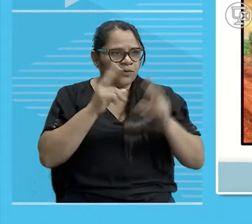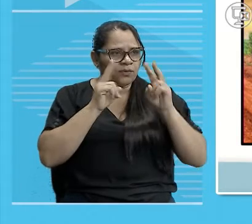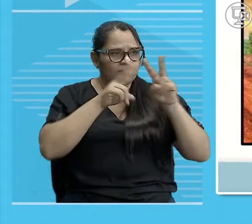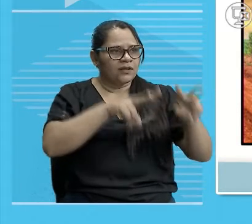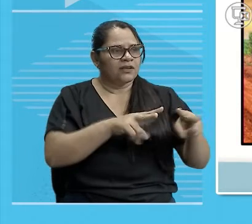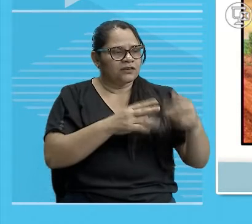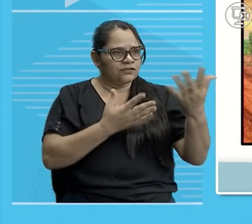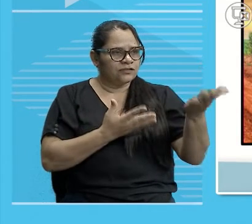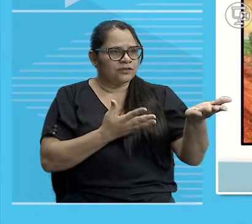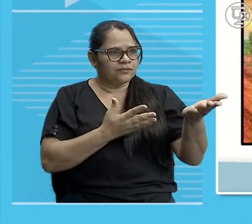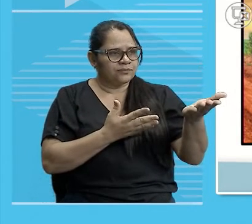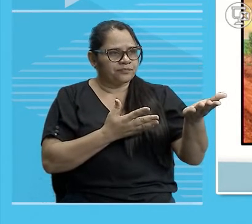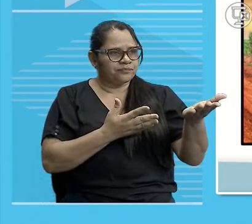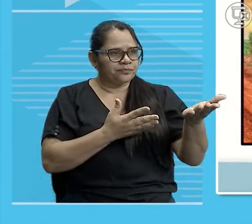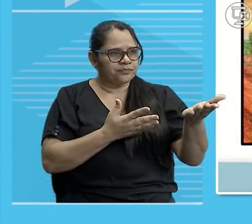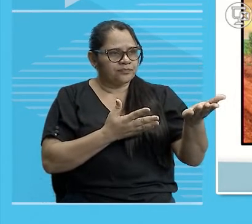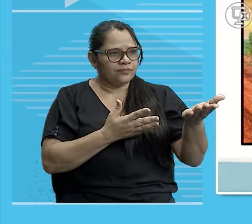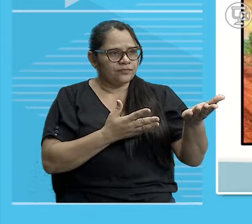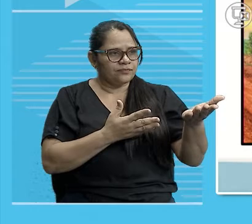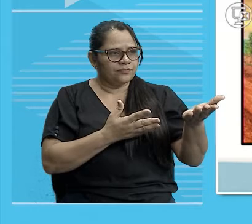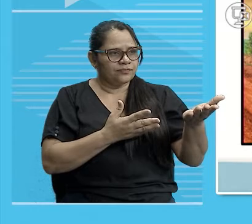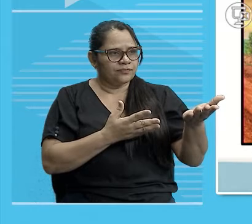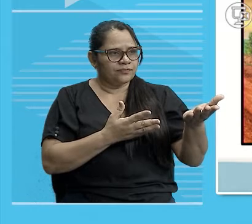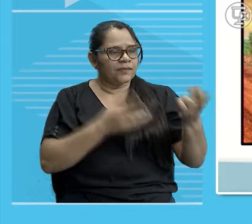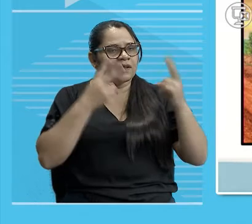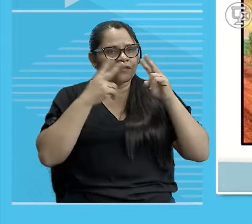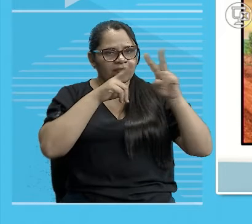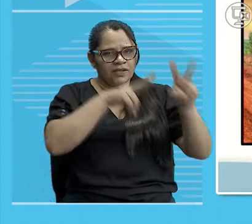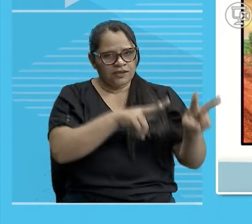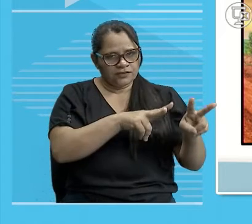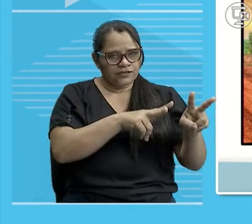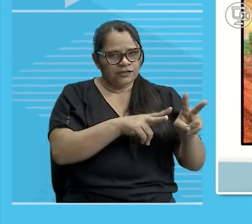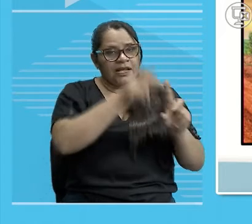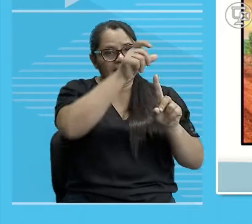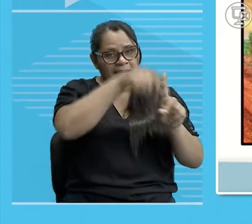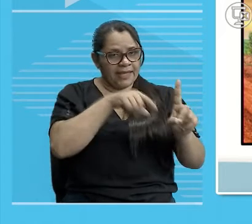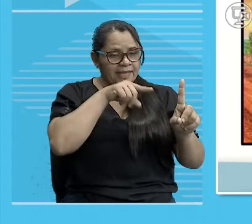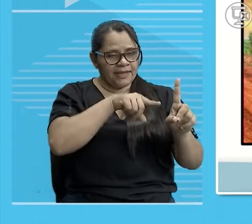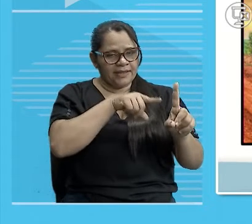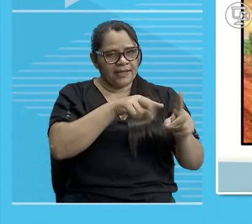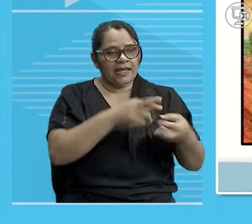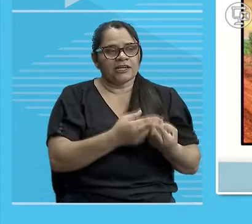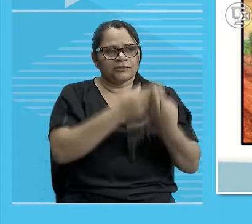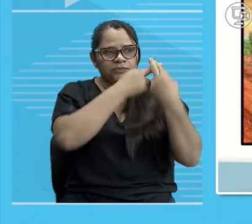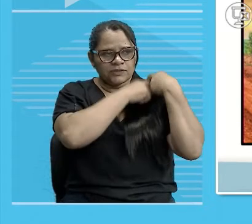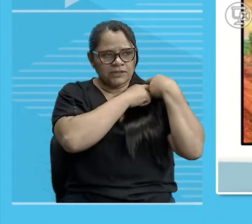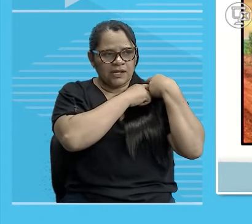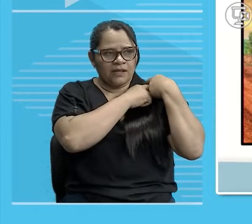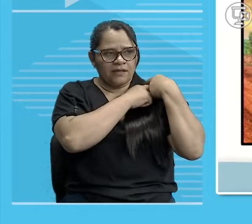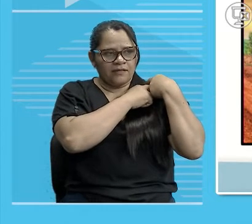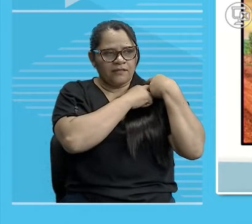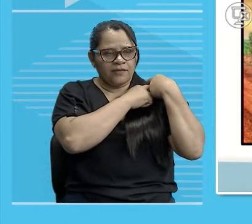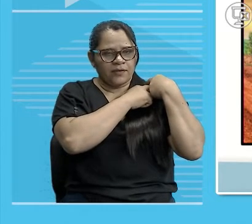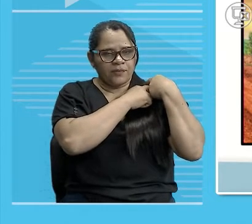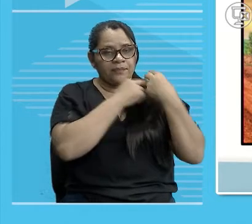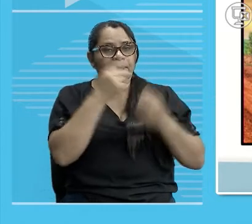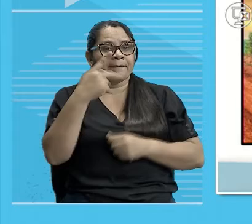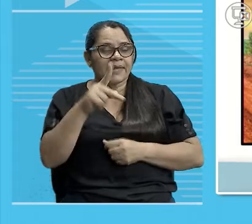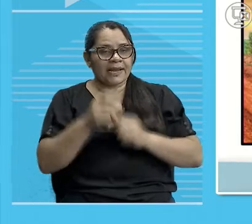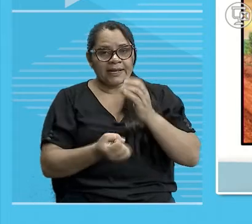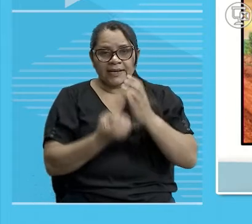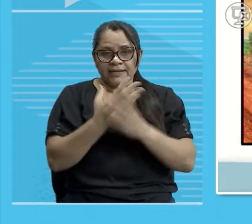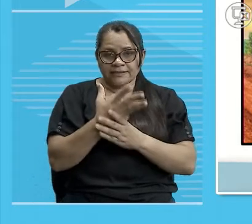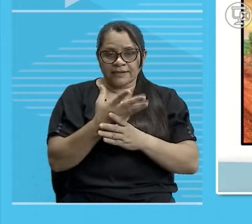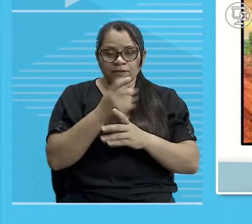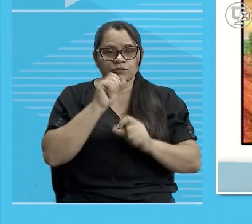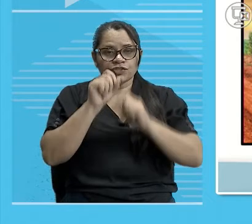engenheiro de inovação ele é responsável pela criação criação do quê Olha só